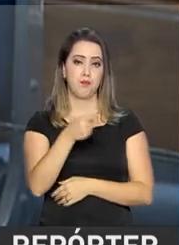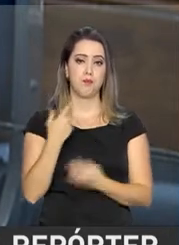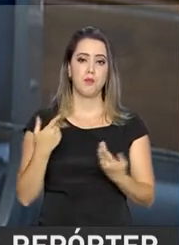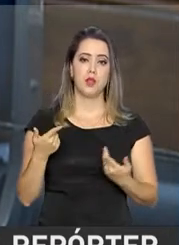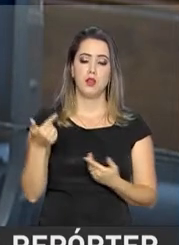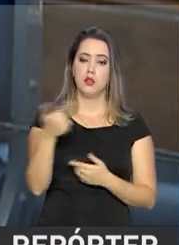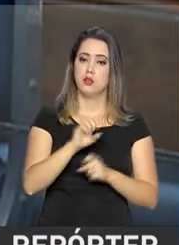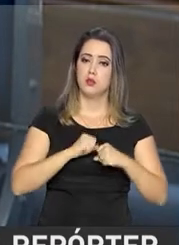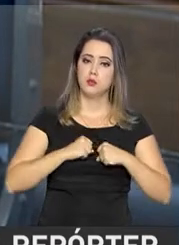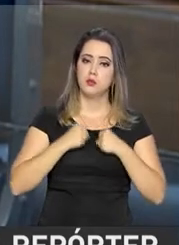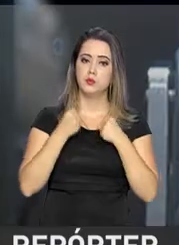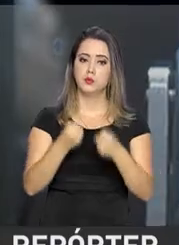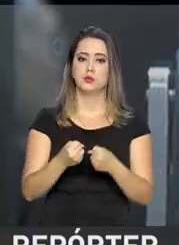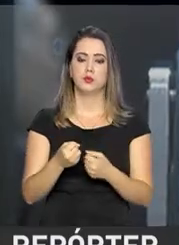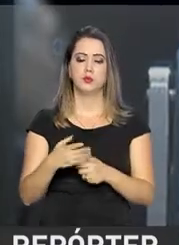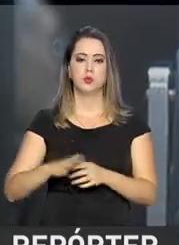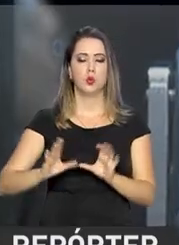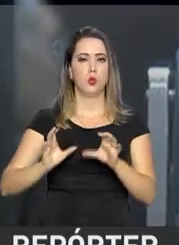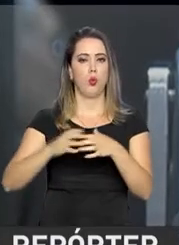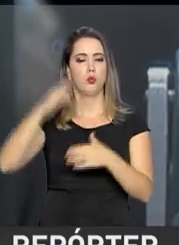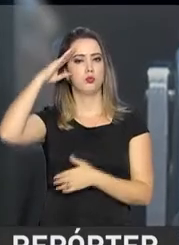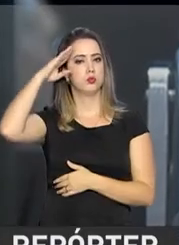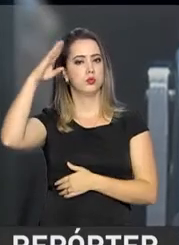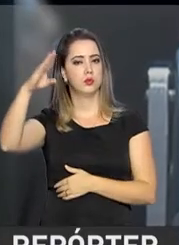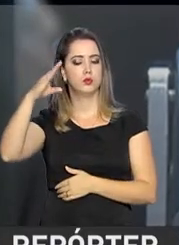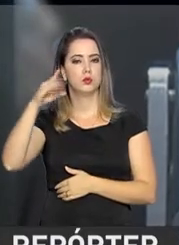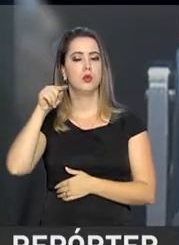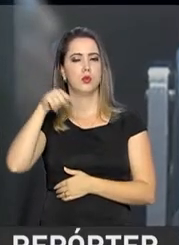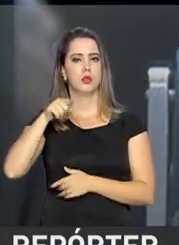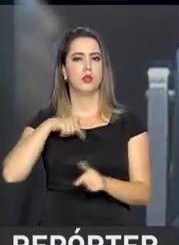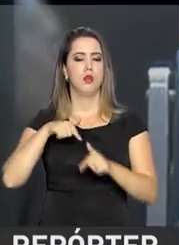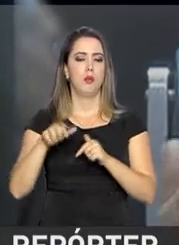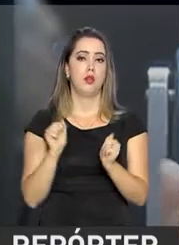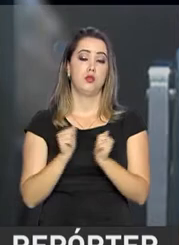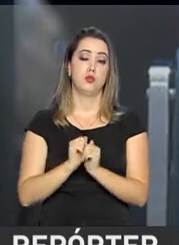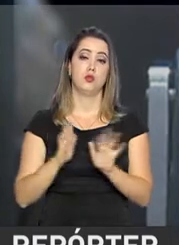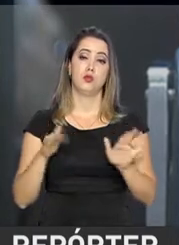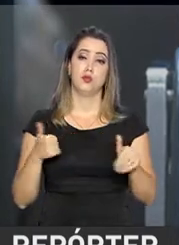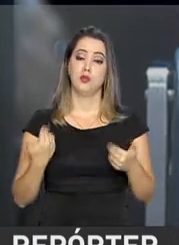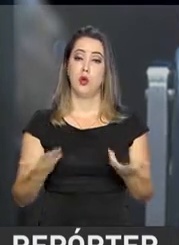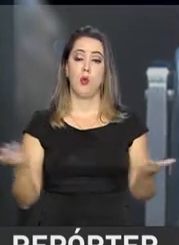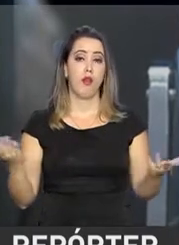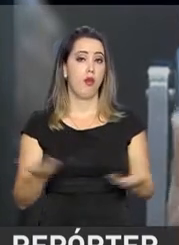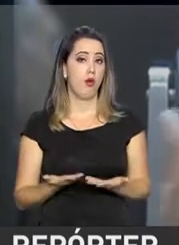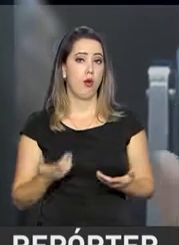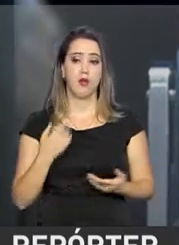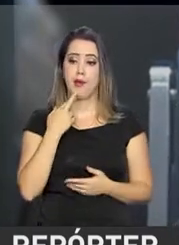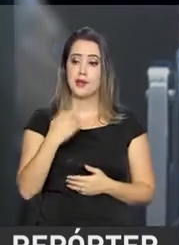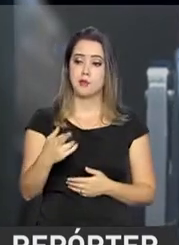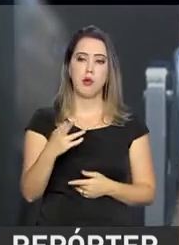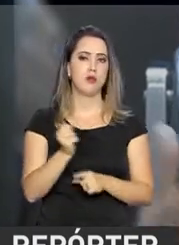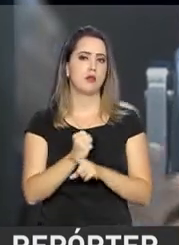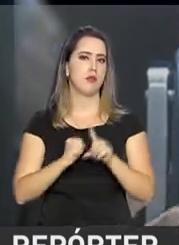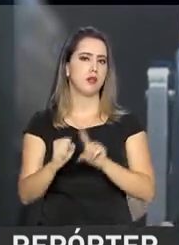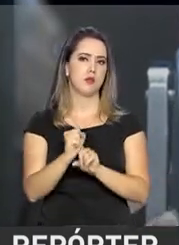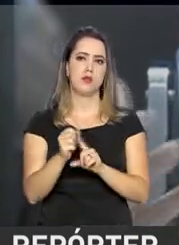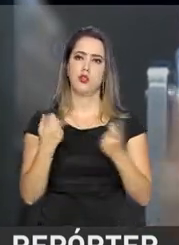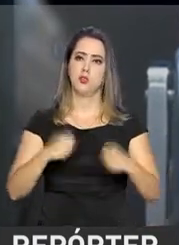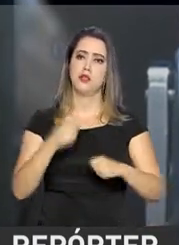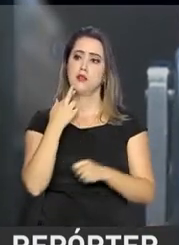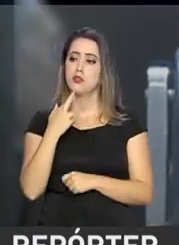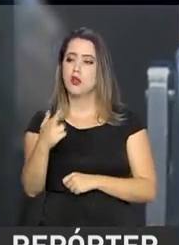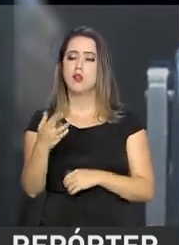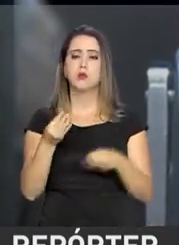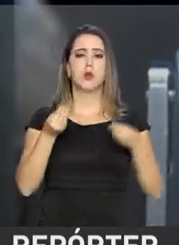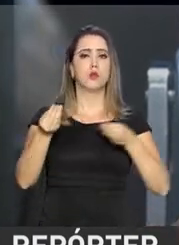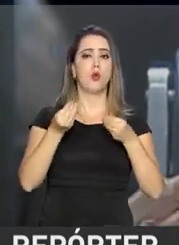Outro esforço que as Forças Armadas estão fazendo ali naquela área. Então, o que se pede, me entregue resultado. Vai haver uma convergência